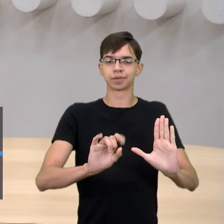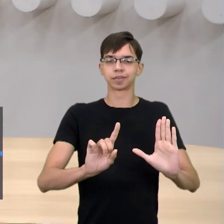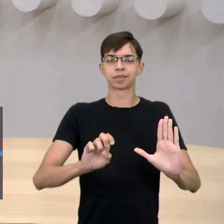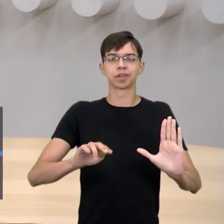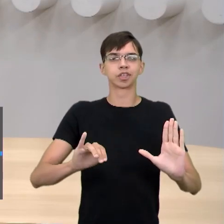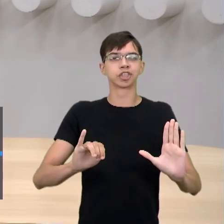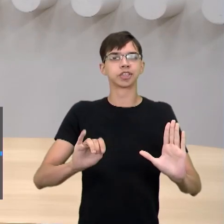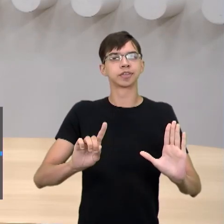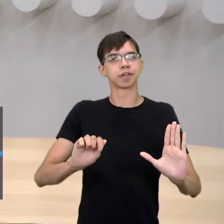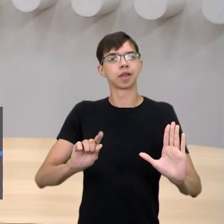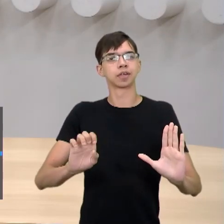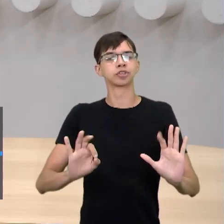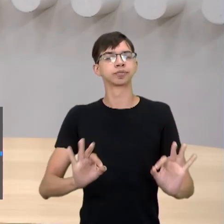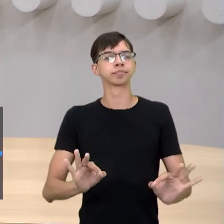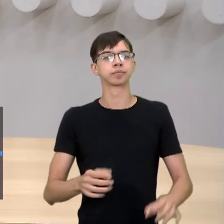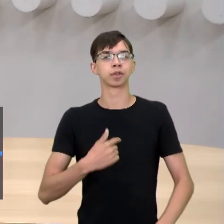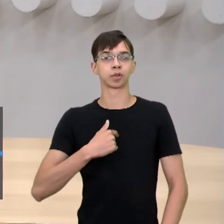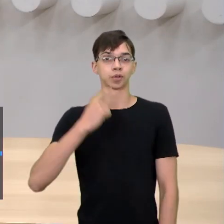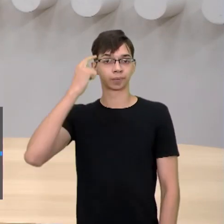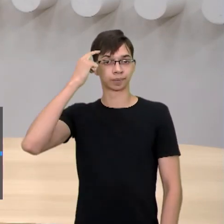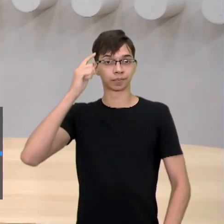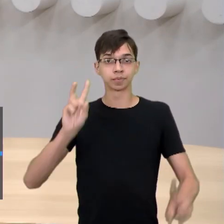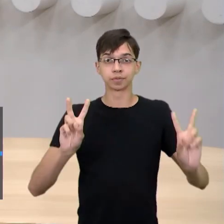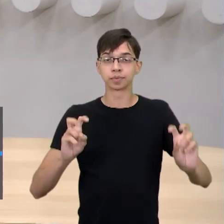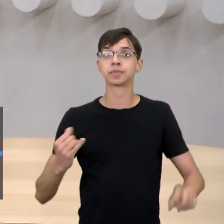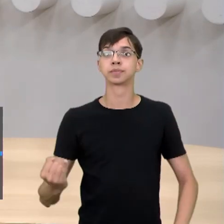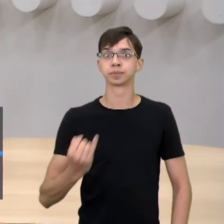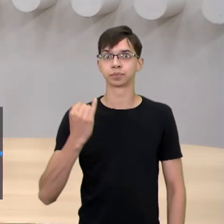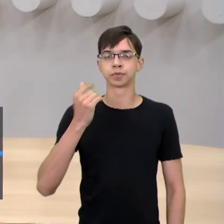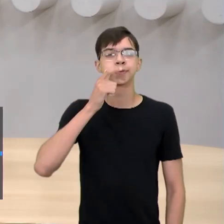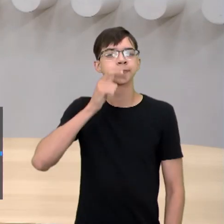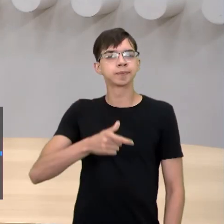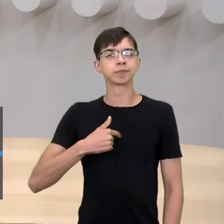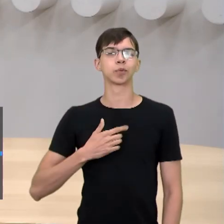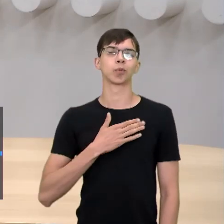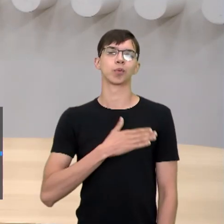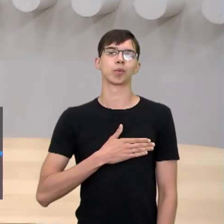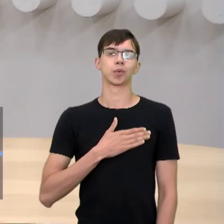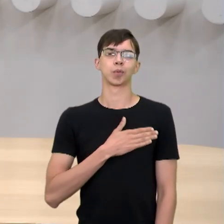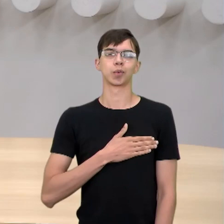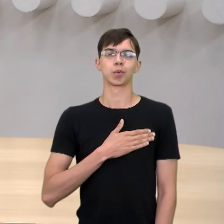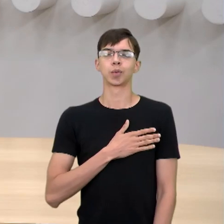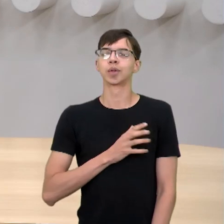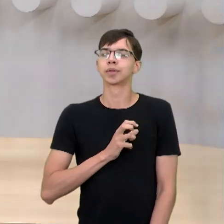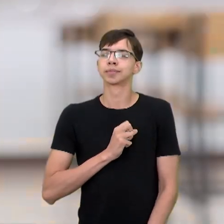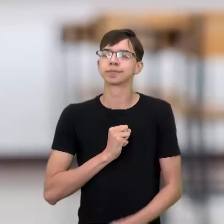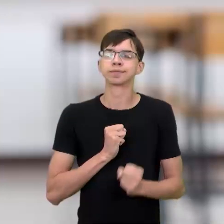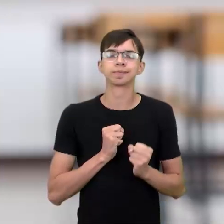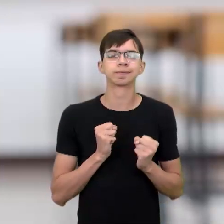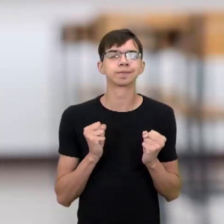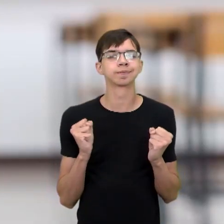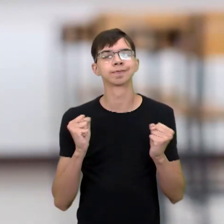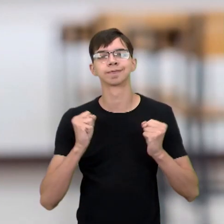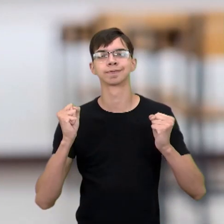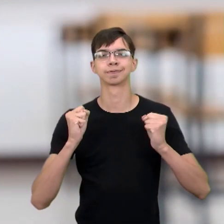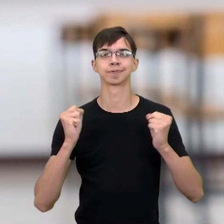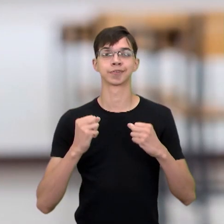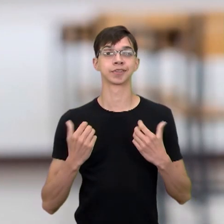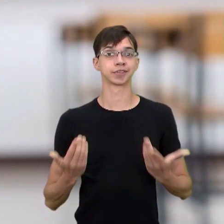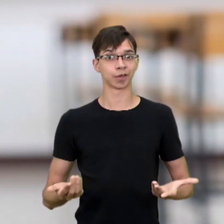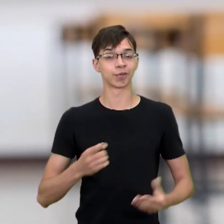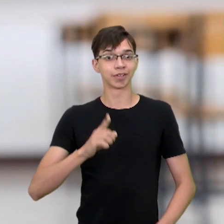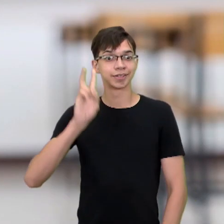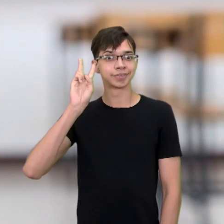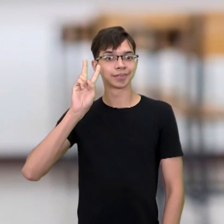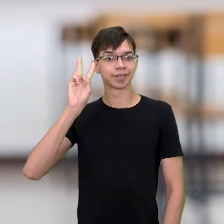Que eu acho que é um tema que é muito interessante, é muito importante e eu gosto muito, né? Então, lembrando, né, no nosso